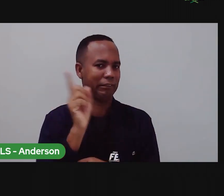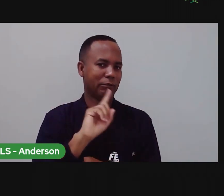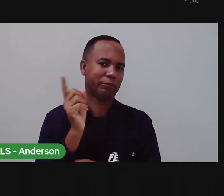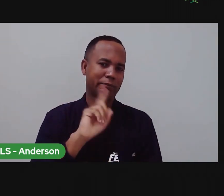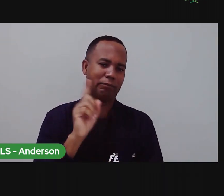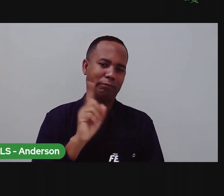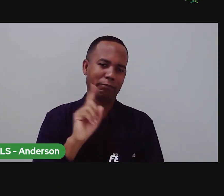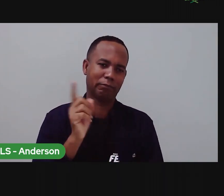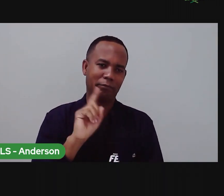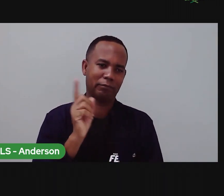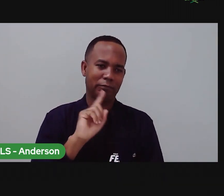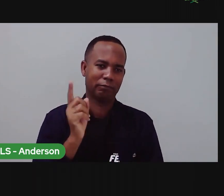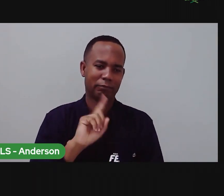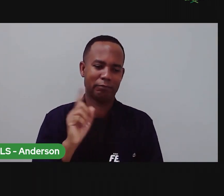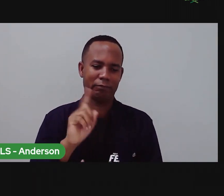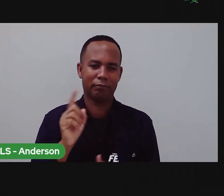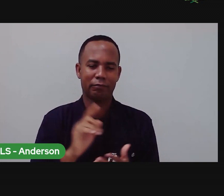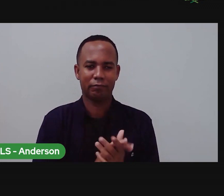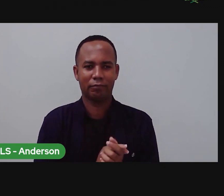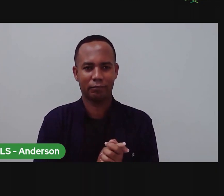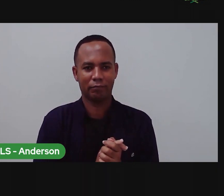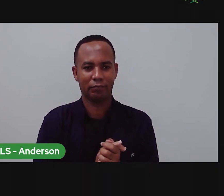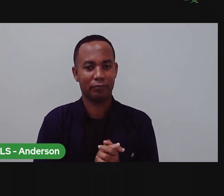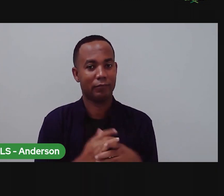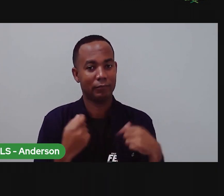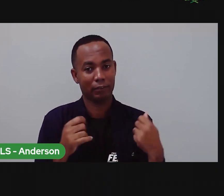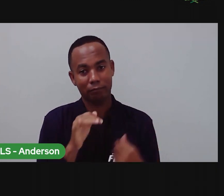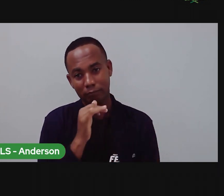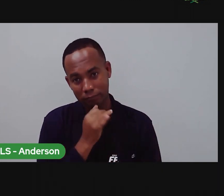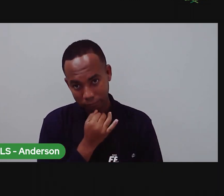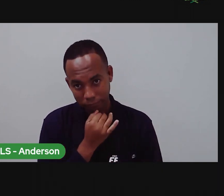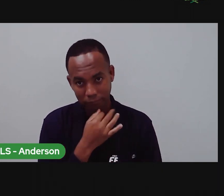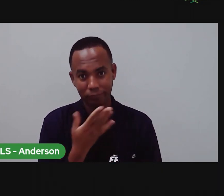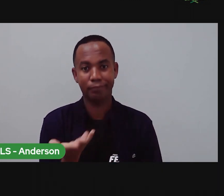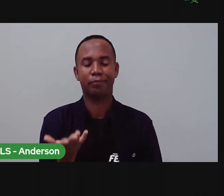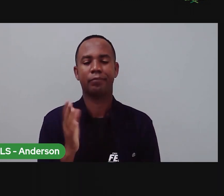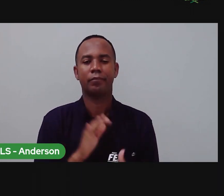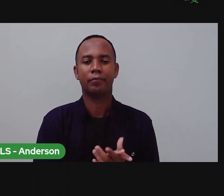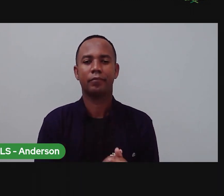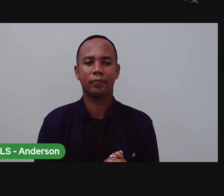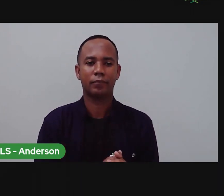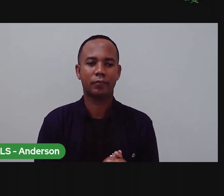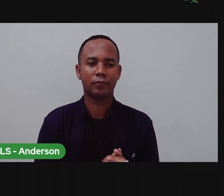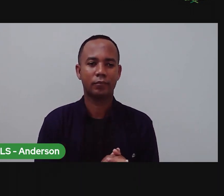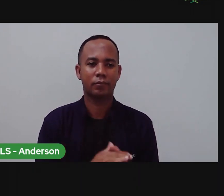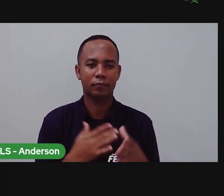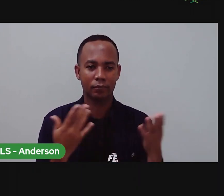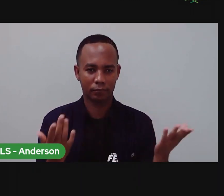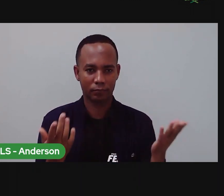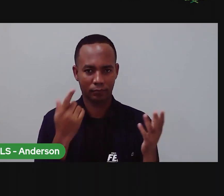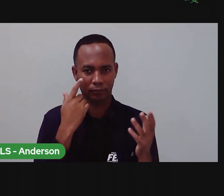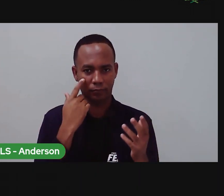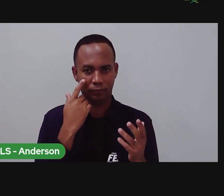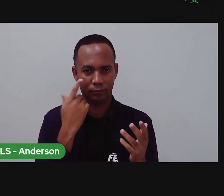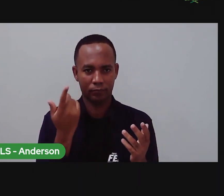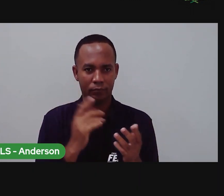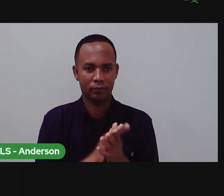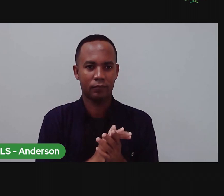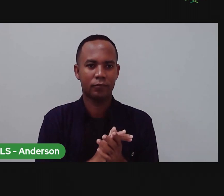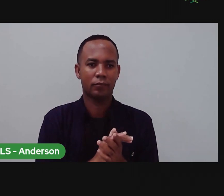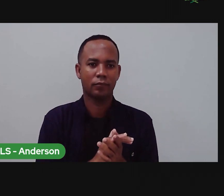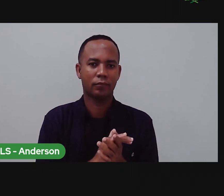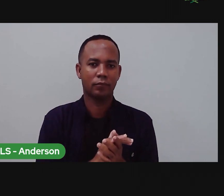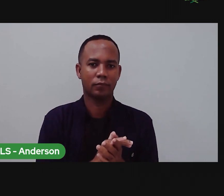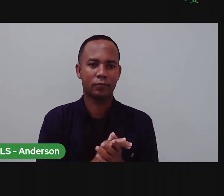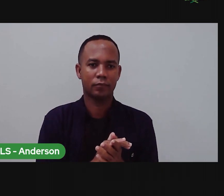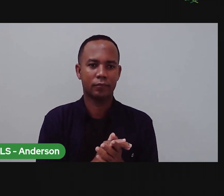Anderson? Nem eu. Tô ficando, já começando a ficar triste, né? Bom, Maria Eduarda Ferreira. Maria Eduarda é uma menina que ela